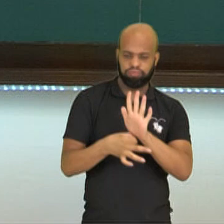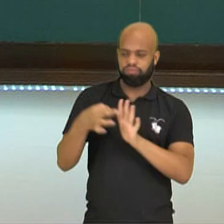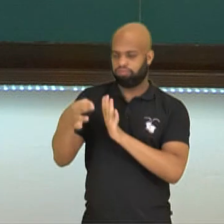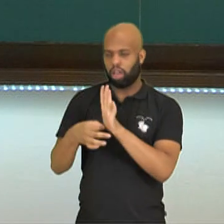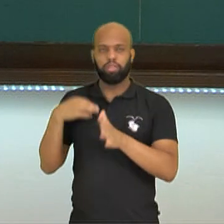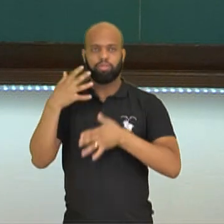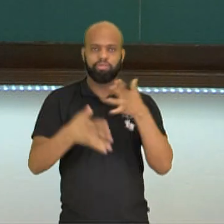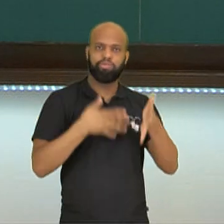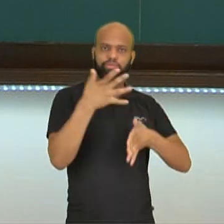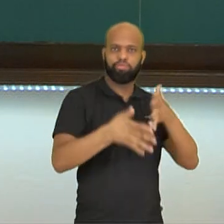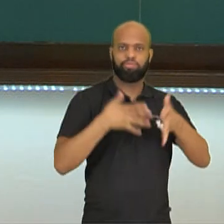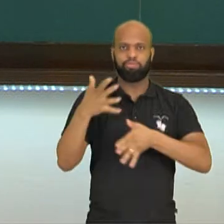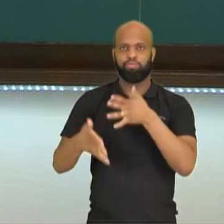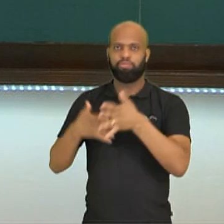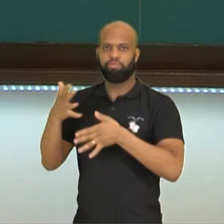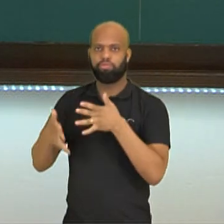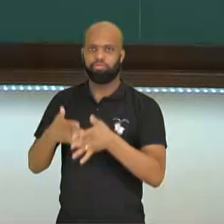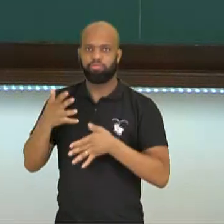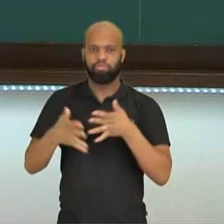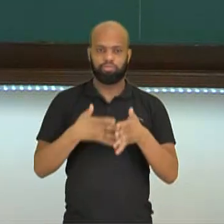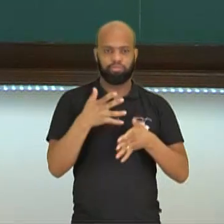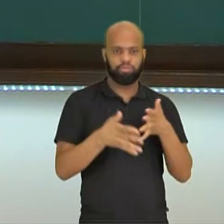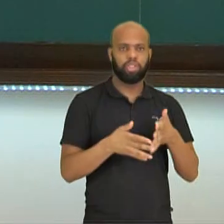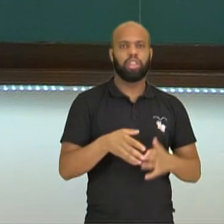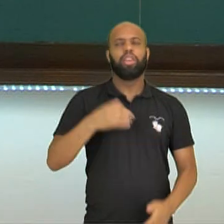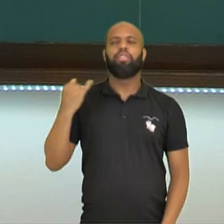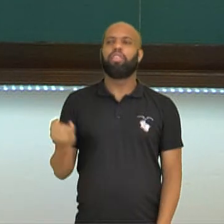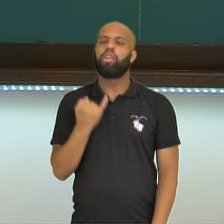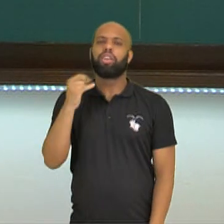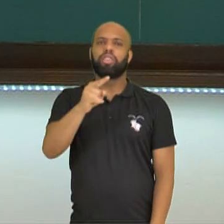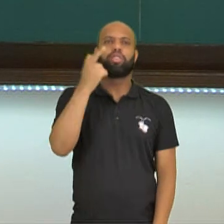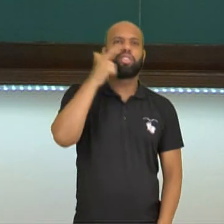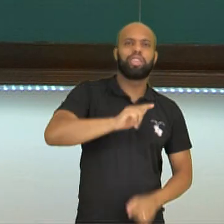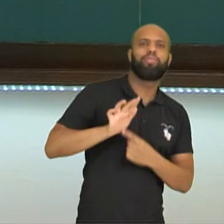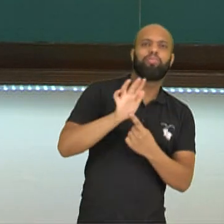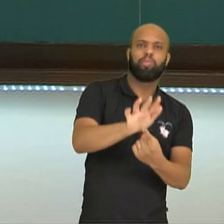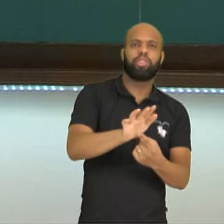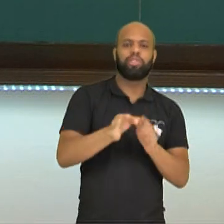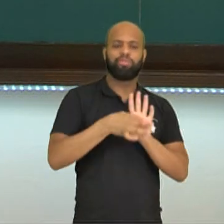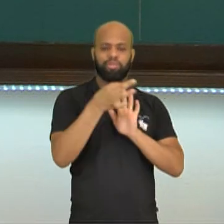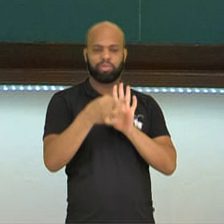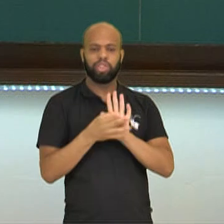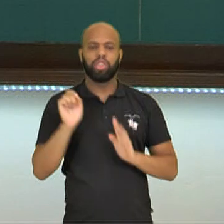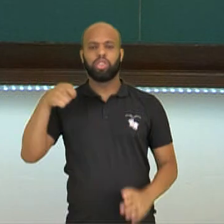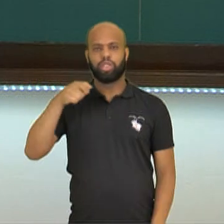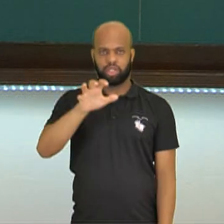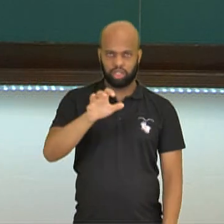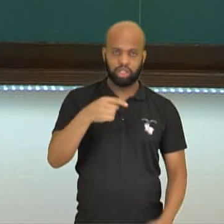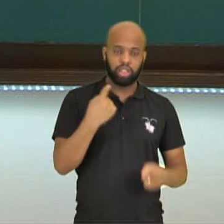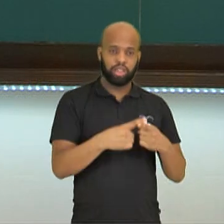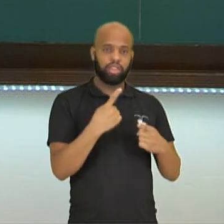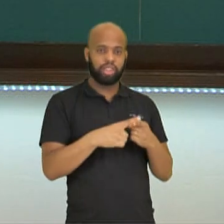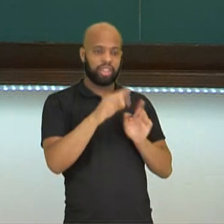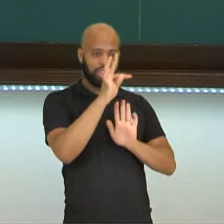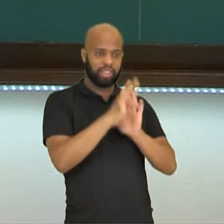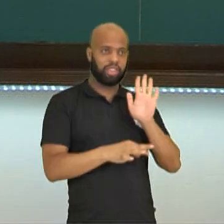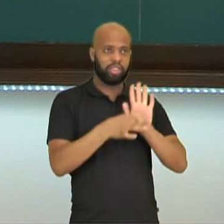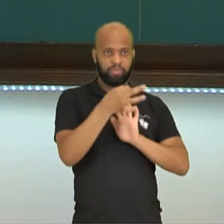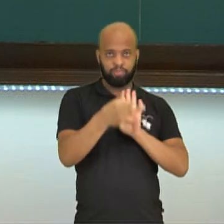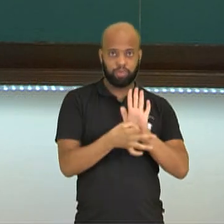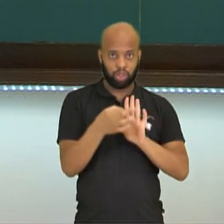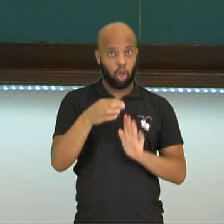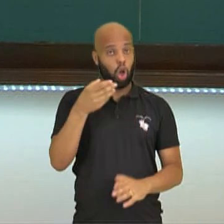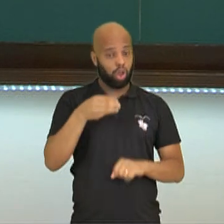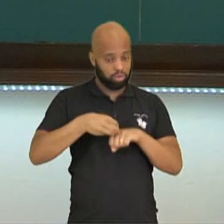É importante que você consiga mostrar os argumentos sobre isso. O artigo de opinião, lembrando,